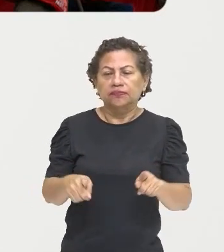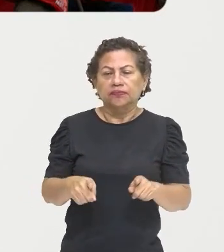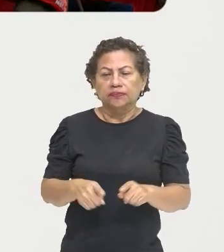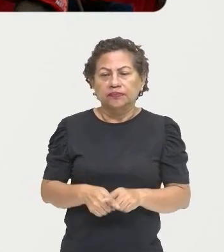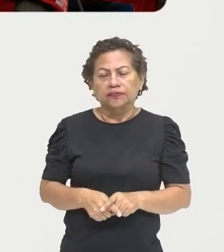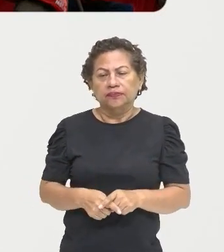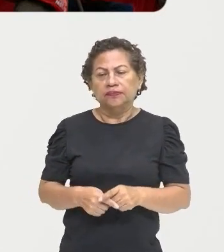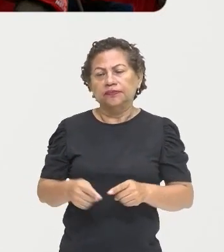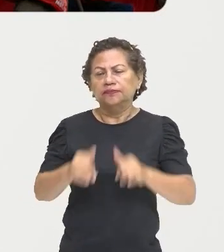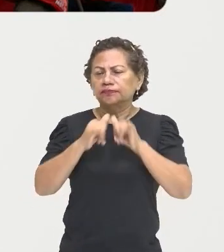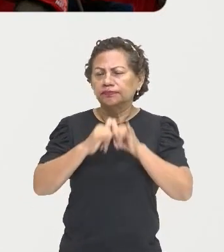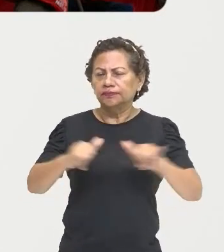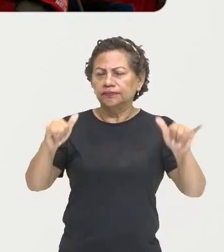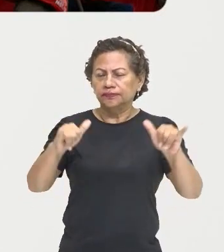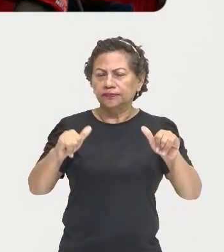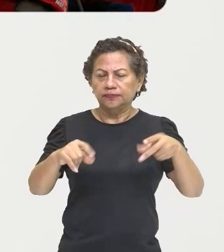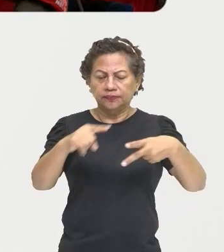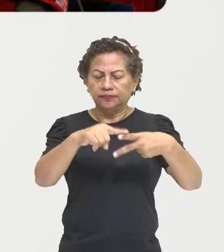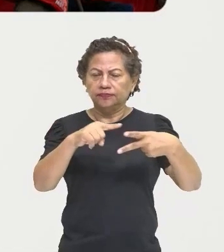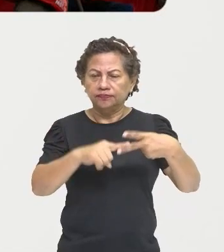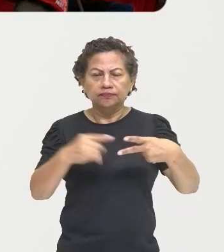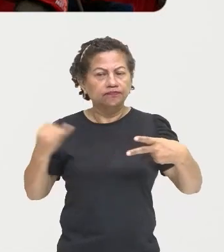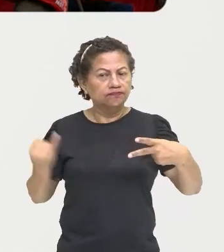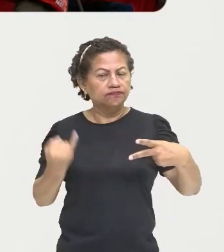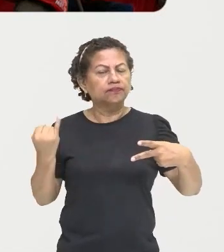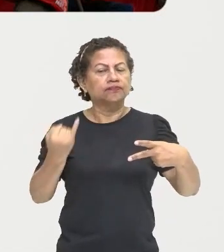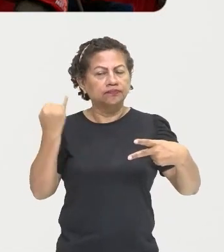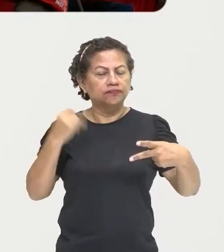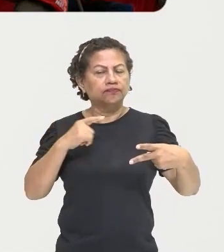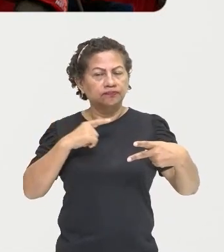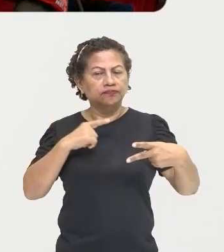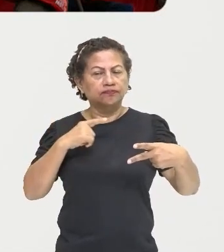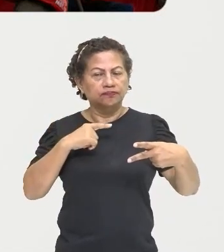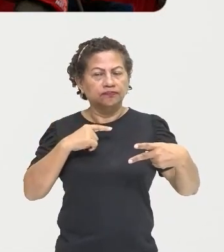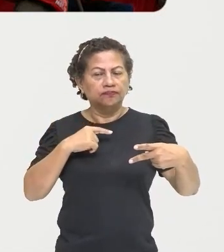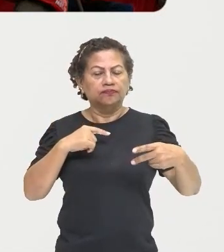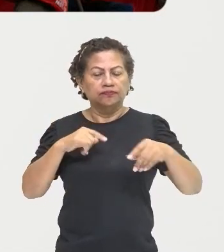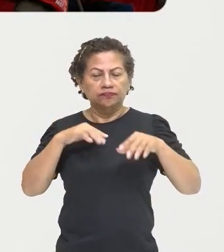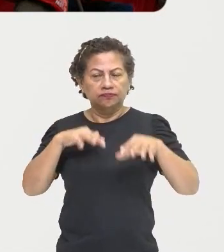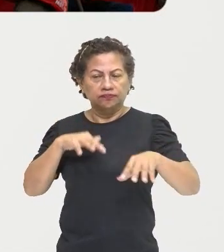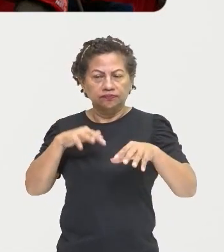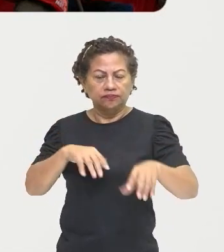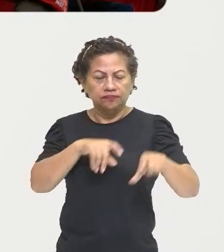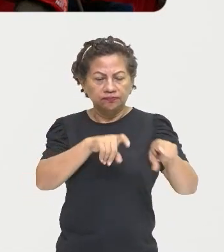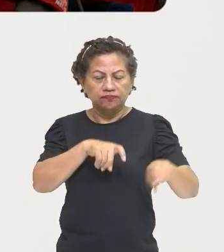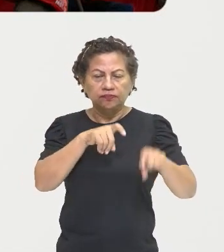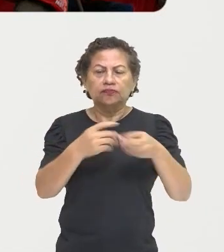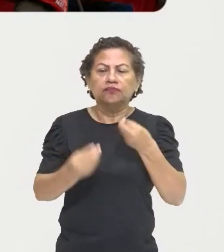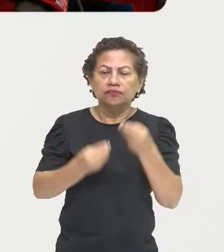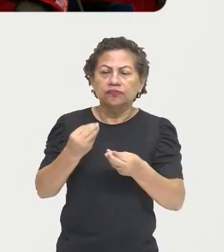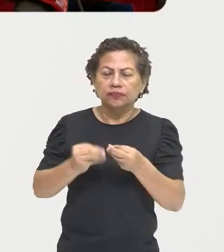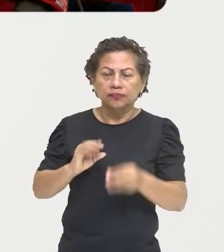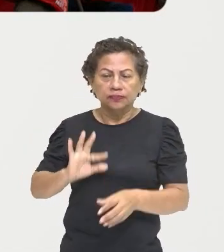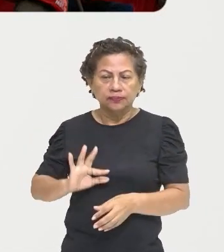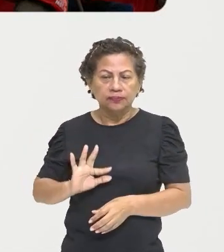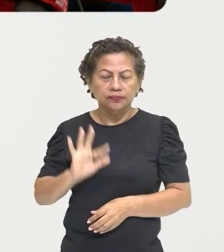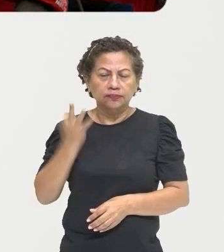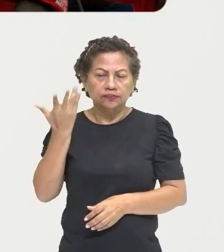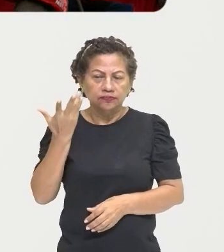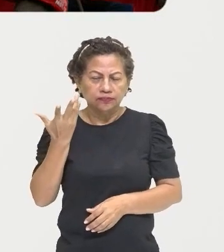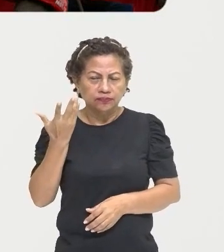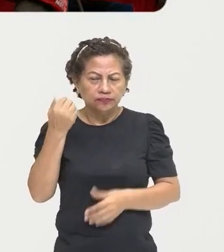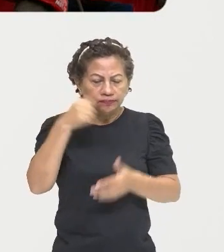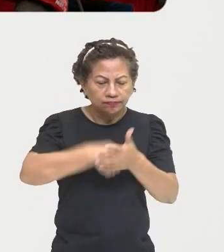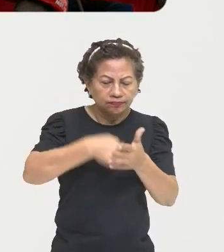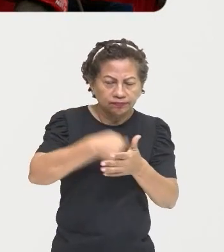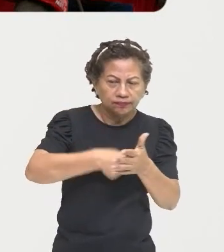a gente vai destacar dois aqui que são de fundamental importância para a gente compreender como se deu essa luta pelo trabalhador do